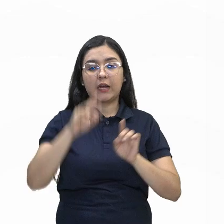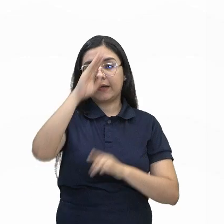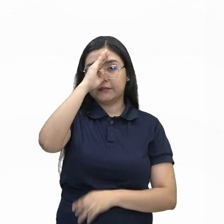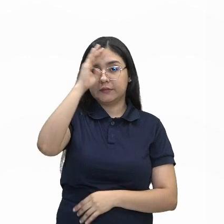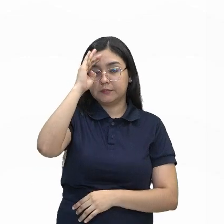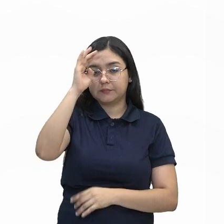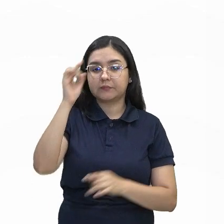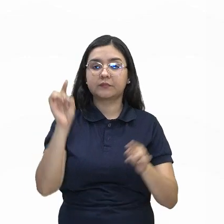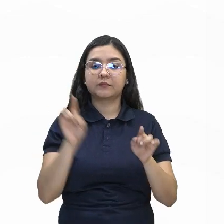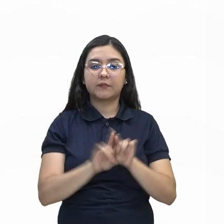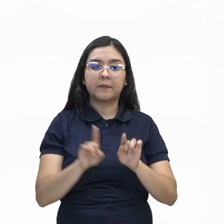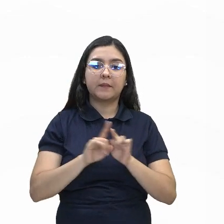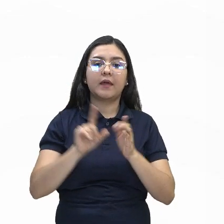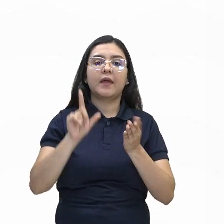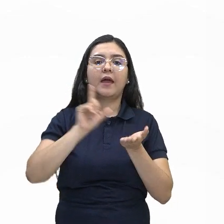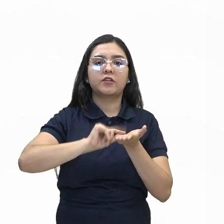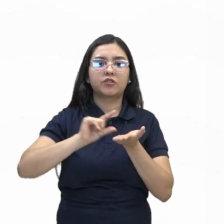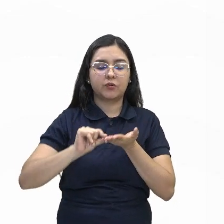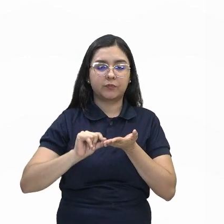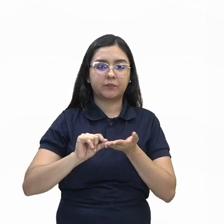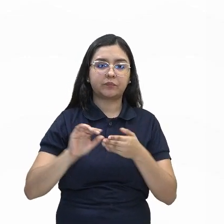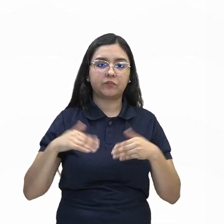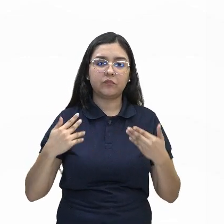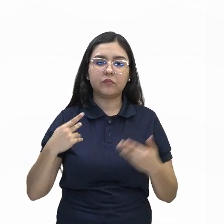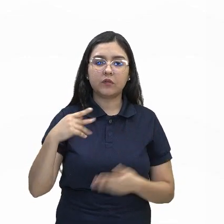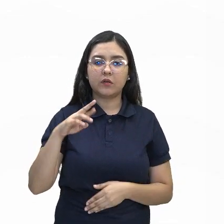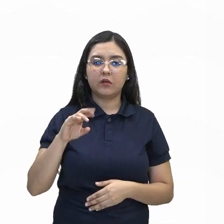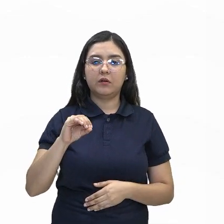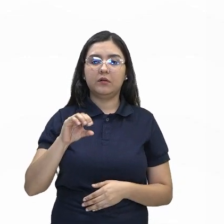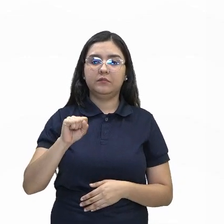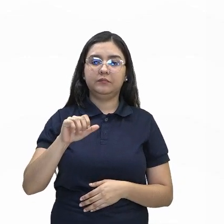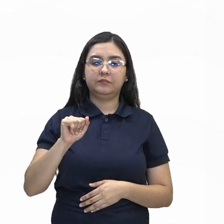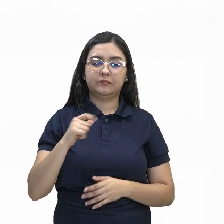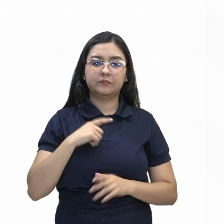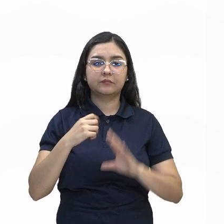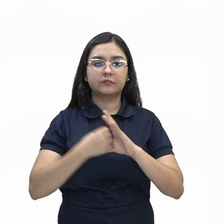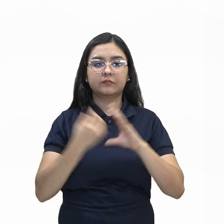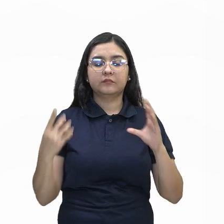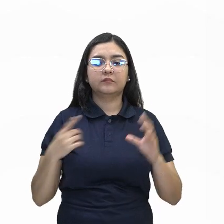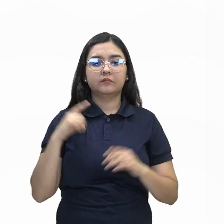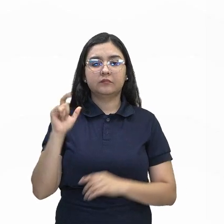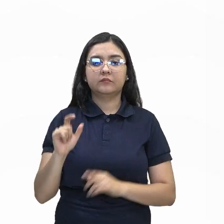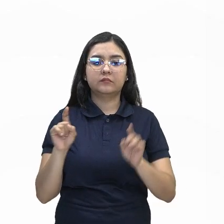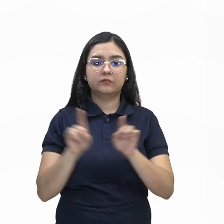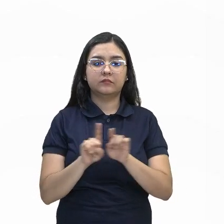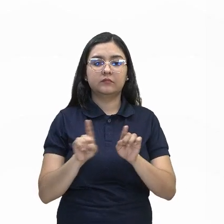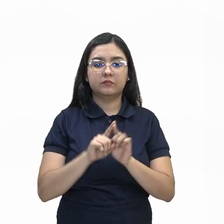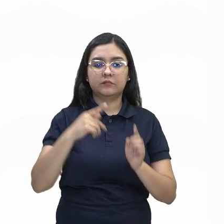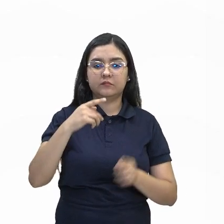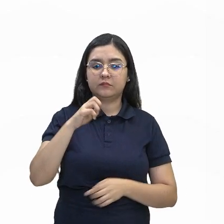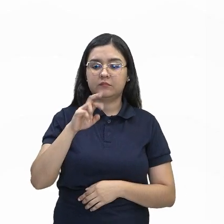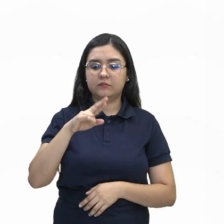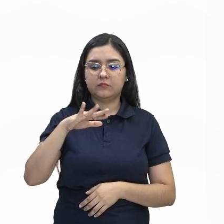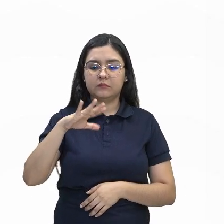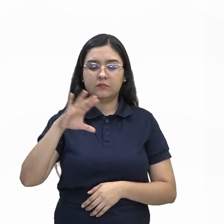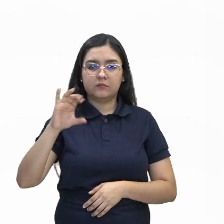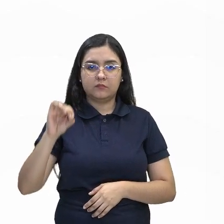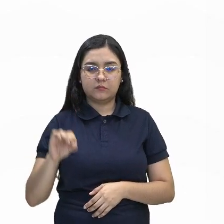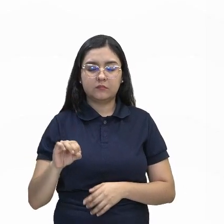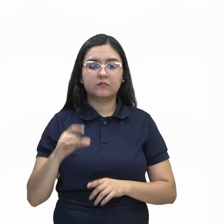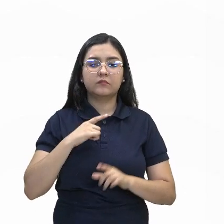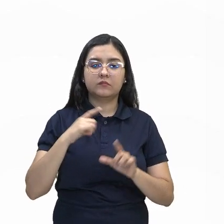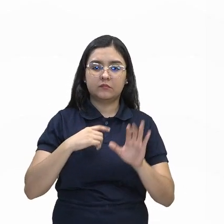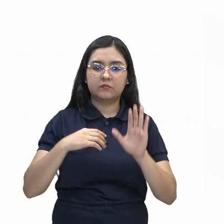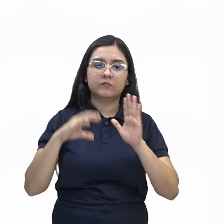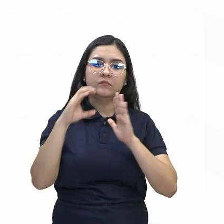né, e artigos. A prosa, então, é caracterizada por frases, por períodos complexos, né,